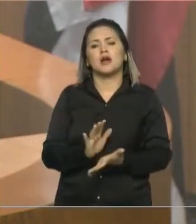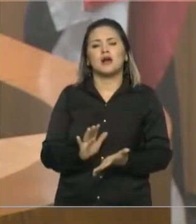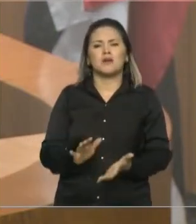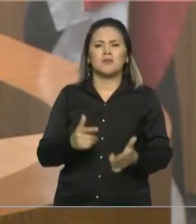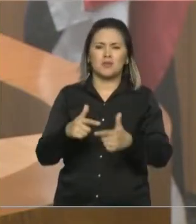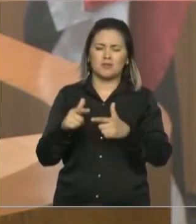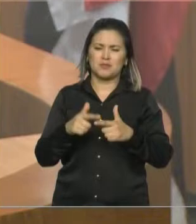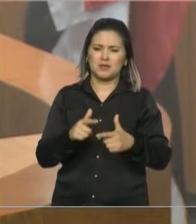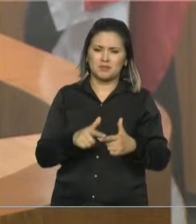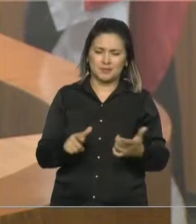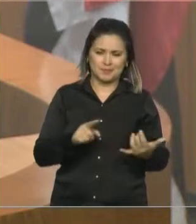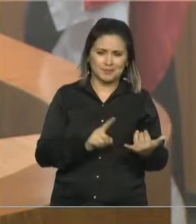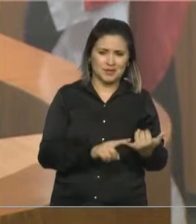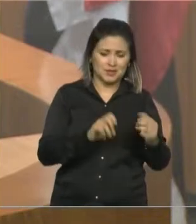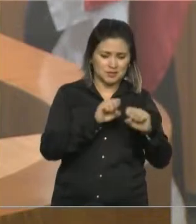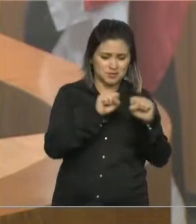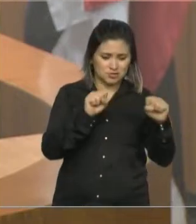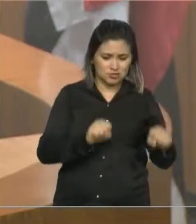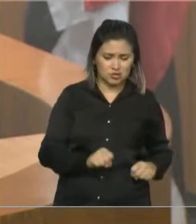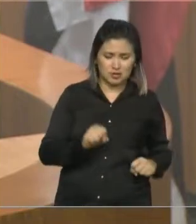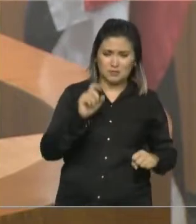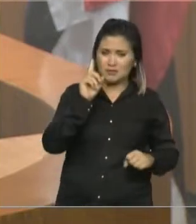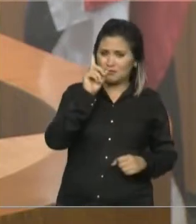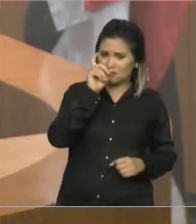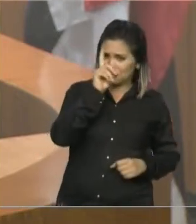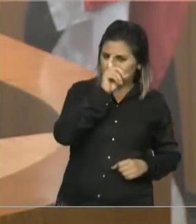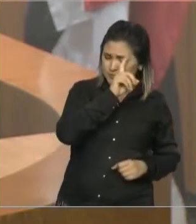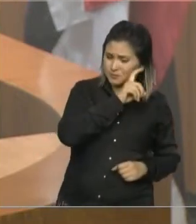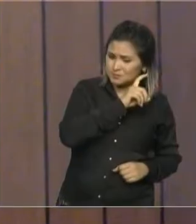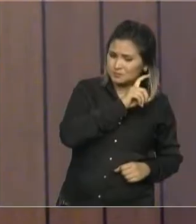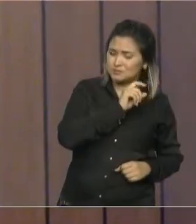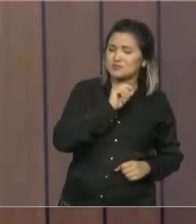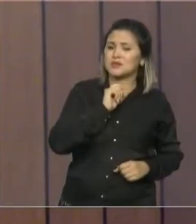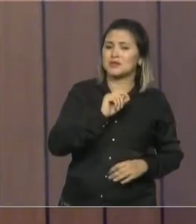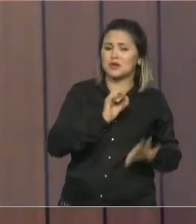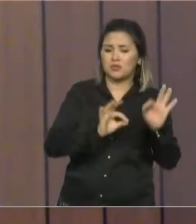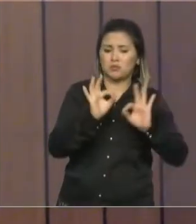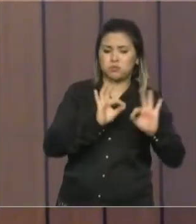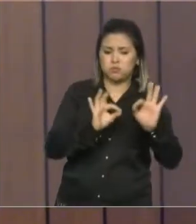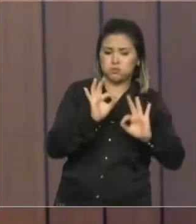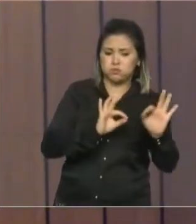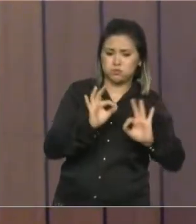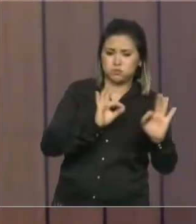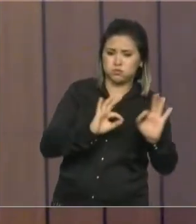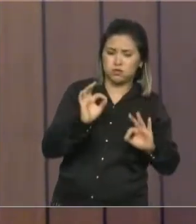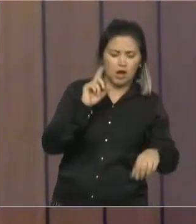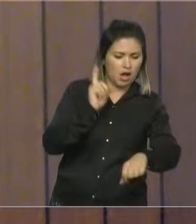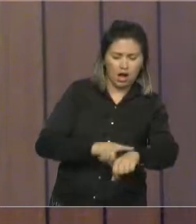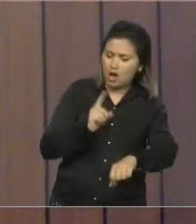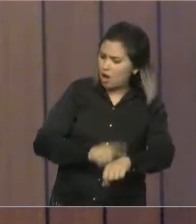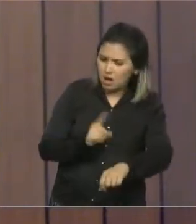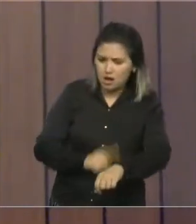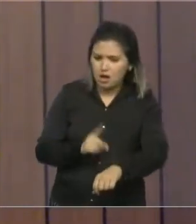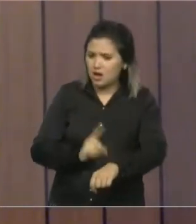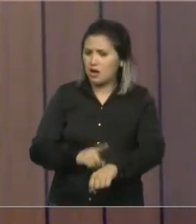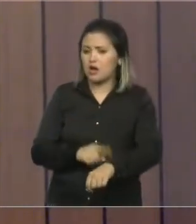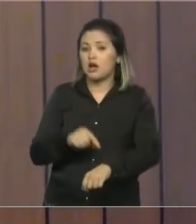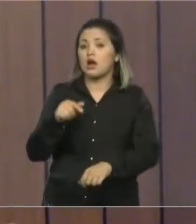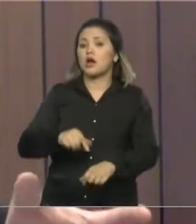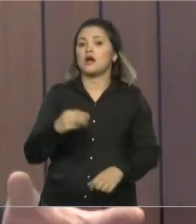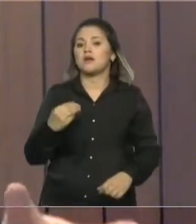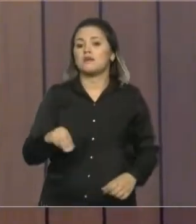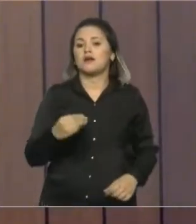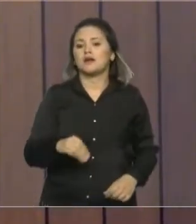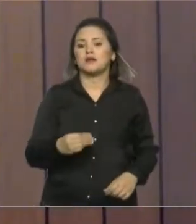do sistema, que foi construído muitas vezes a ferro, fogo e facão, muitas vezes. Aqui no Maranhão, quando ele foi construído lá atrás,